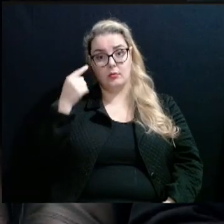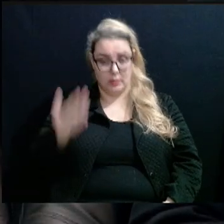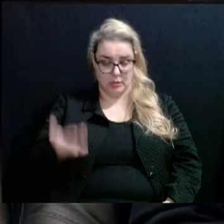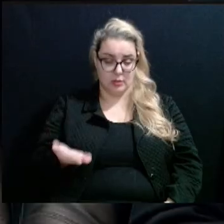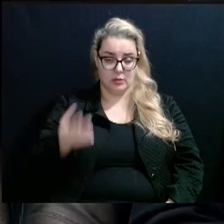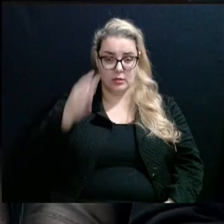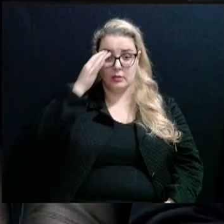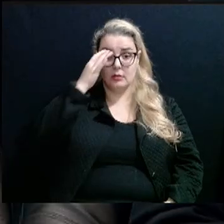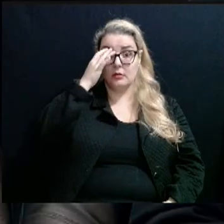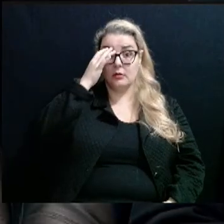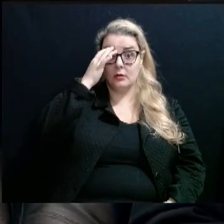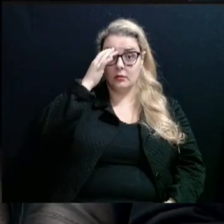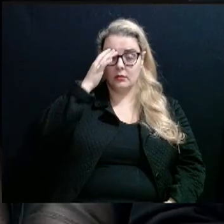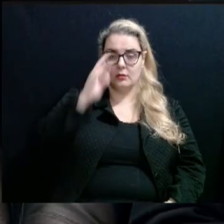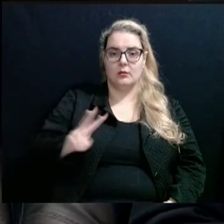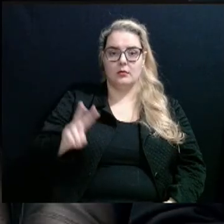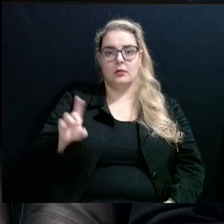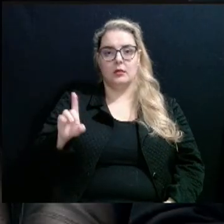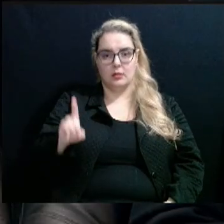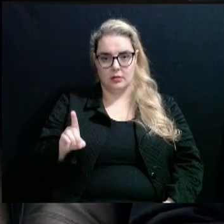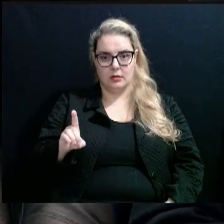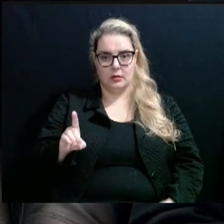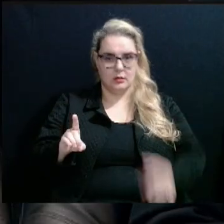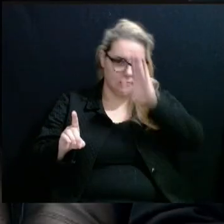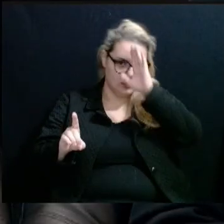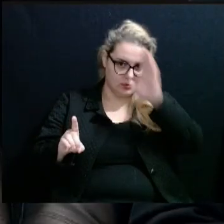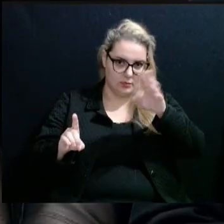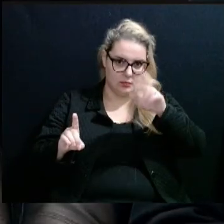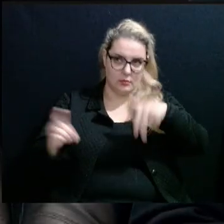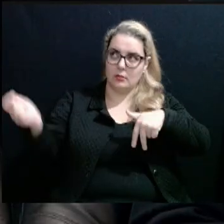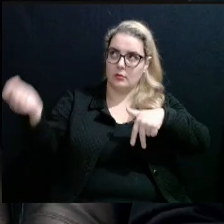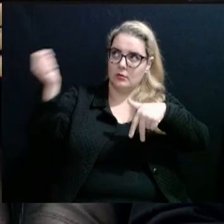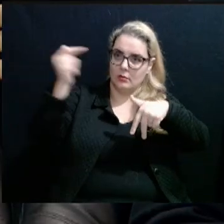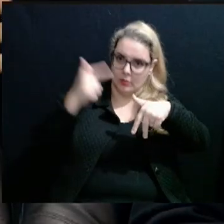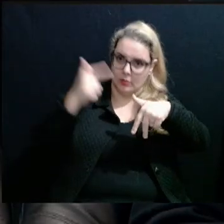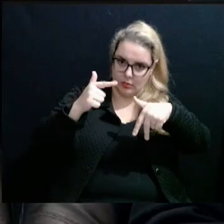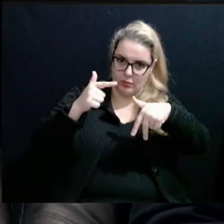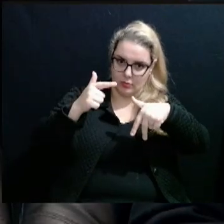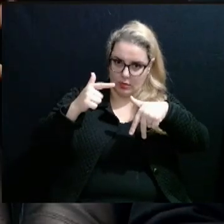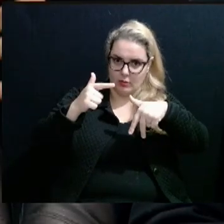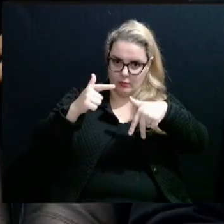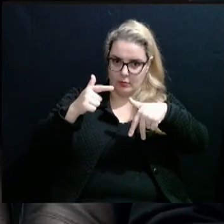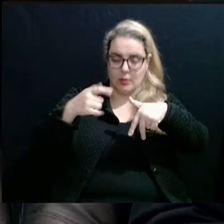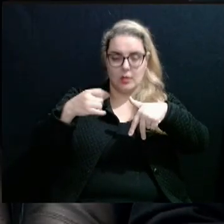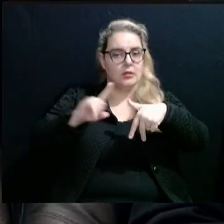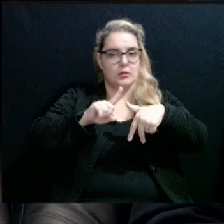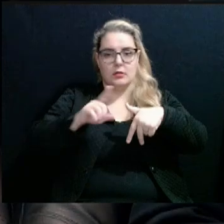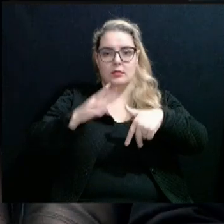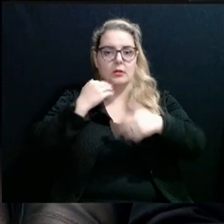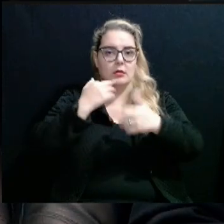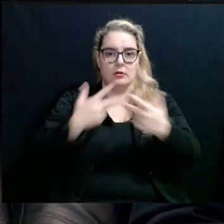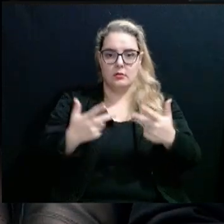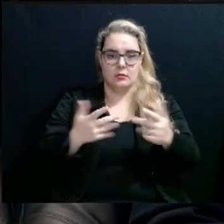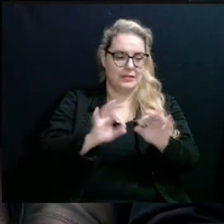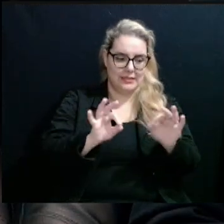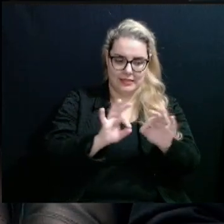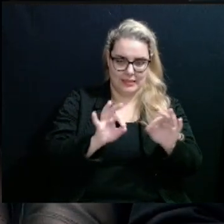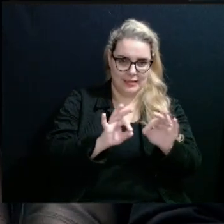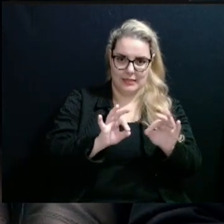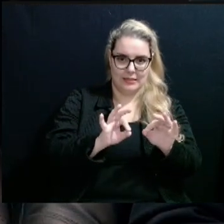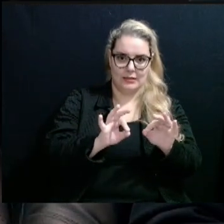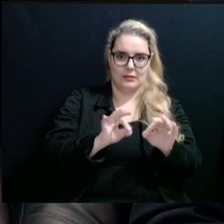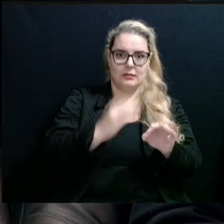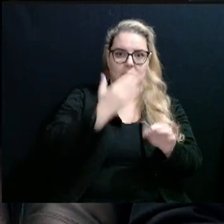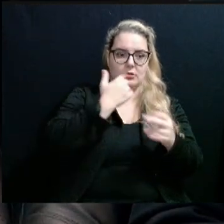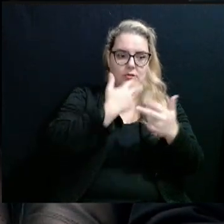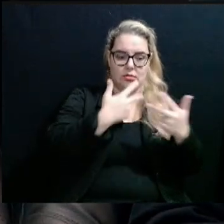D, a principal fonte dela, é a exposição solar. Então, se você não se alimenta de nenhum alimento de origem animal, mas você se expõe